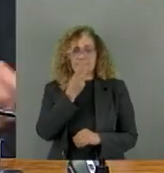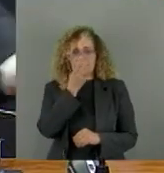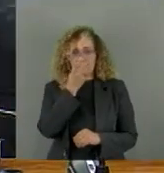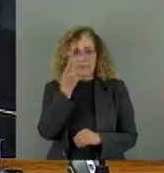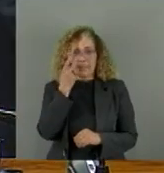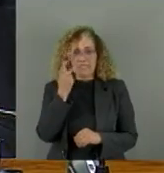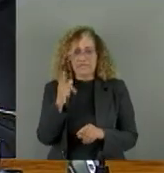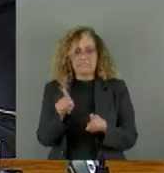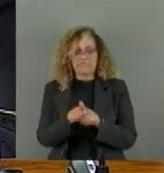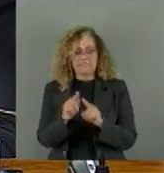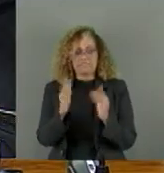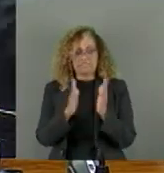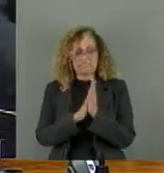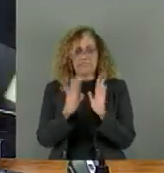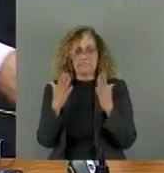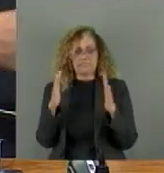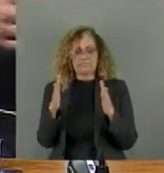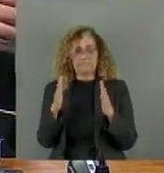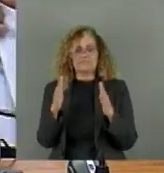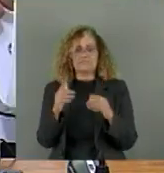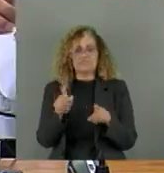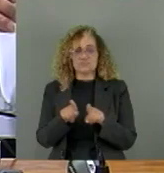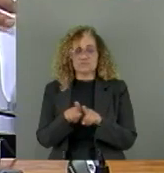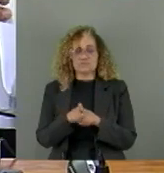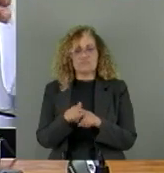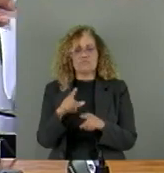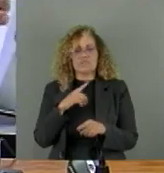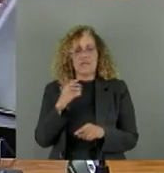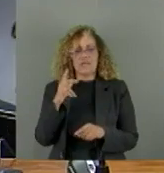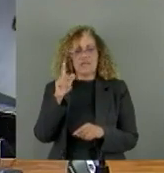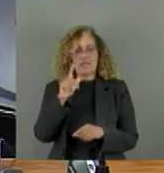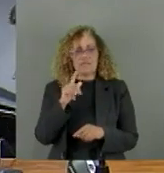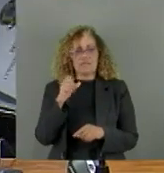Mais uma vez, parabenizo o senador Flávio Arnes, que foi